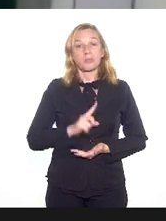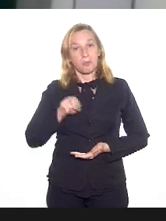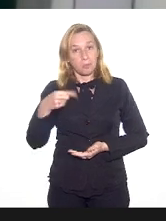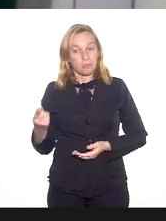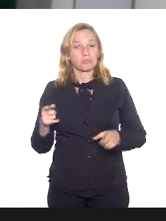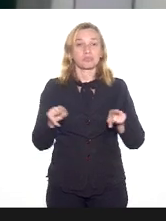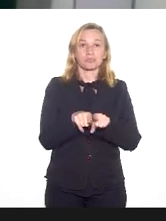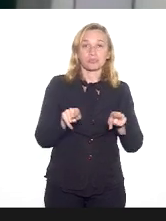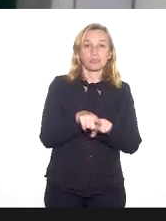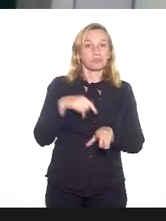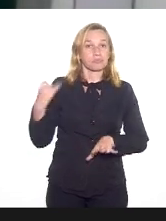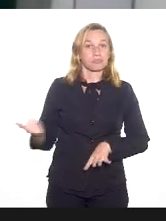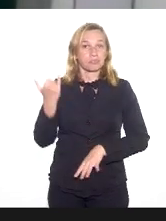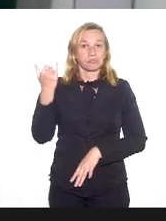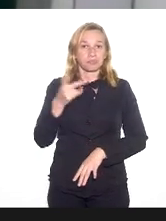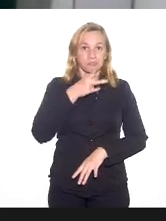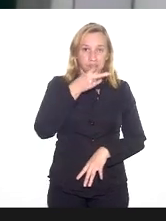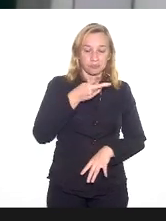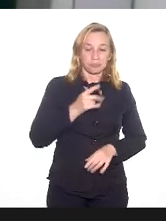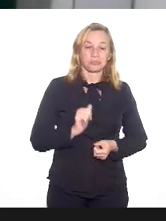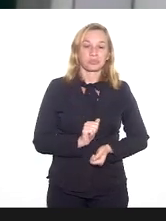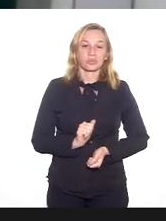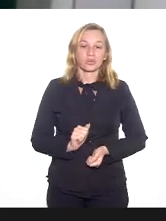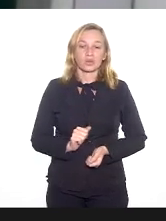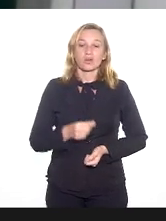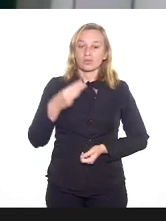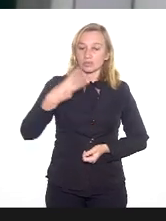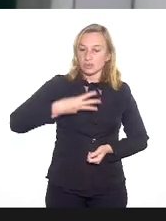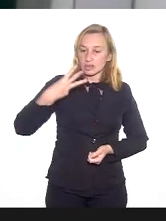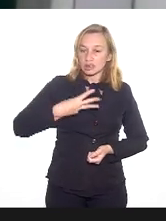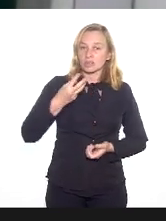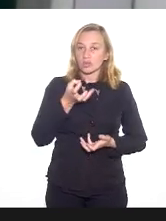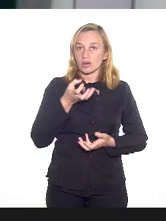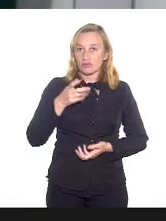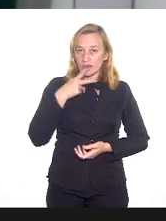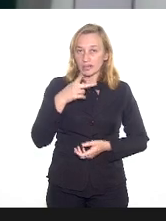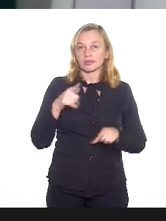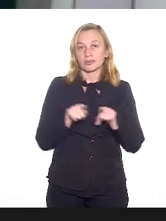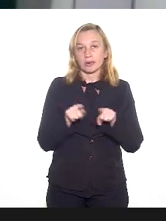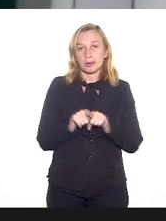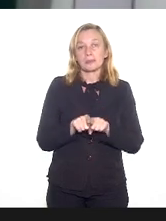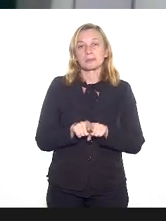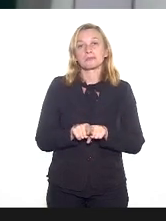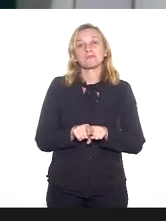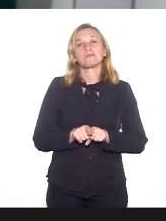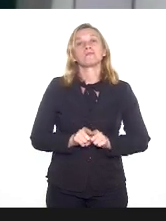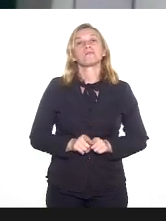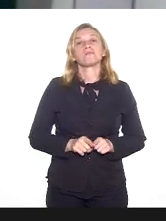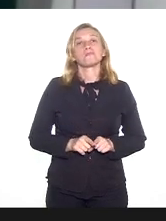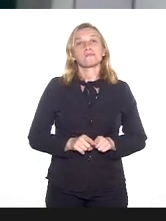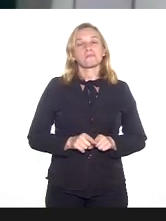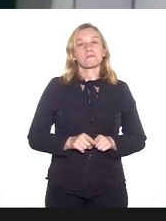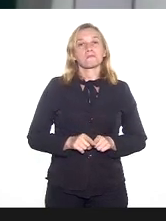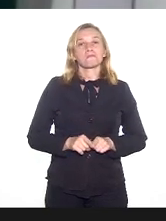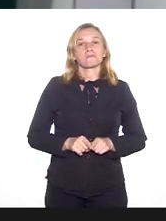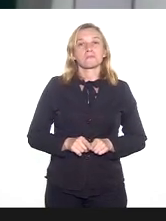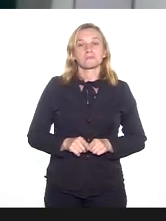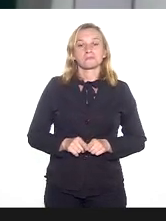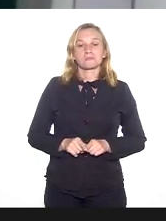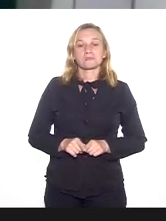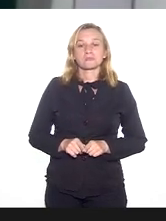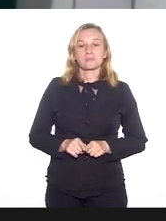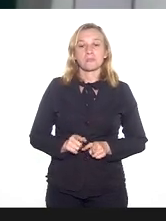que é importante ressaltar, é um terceiro aspecto que eu quero também mencionar, é que tem um caráter